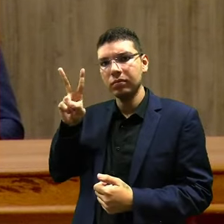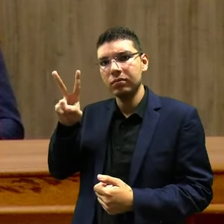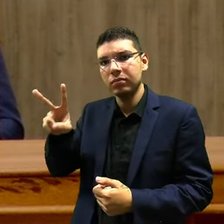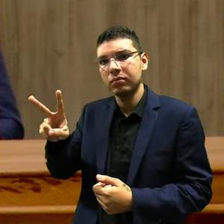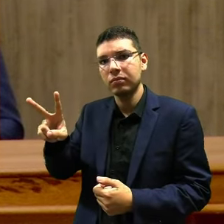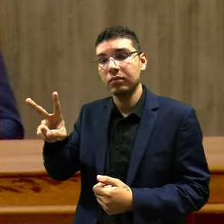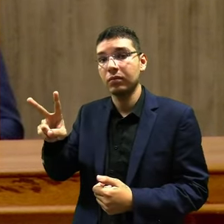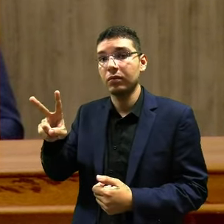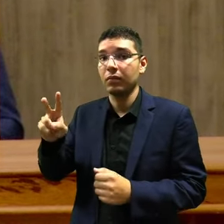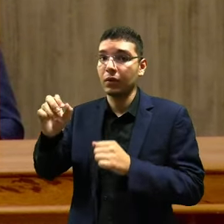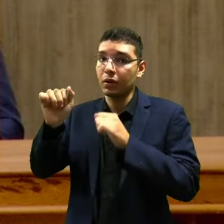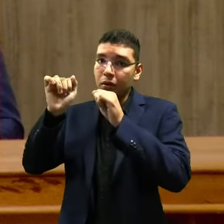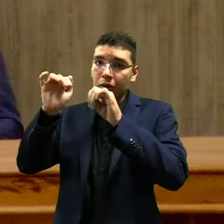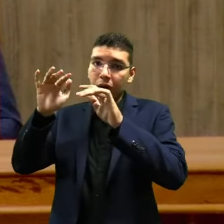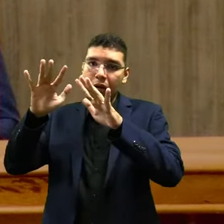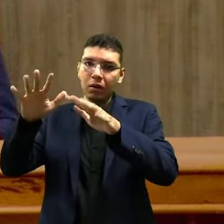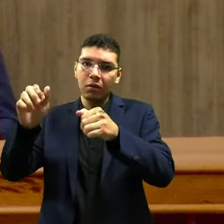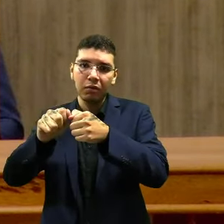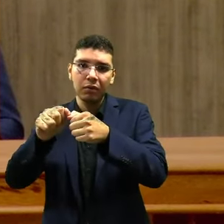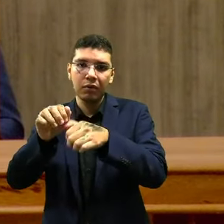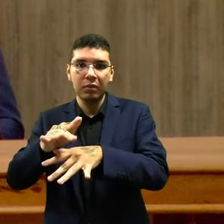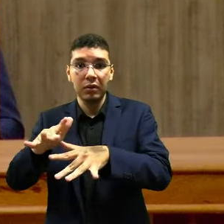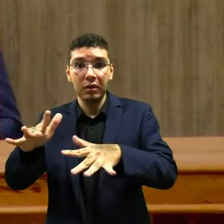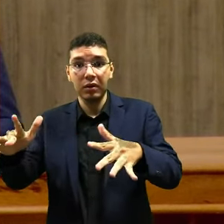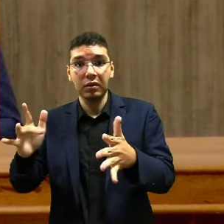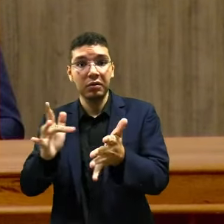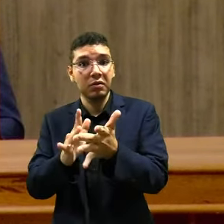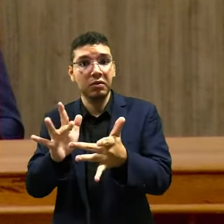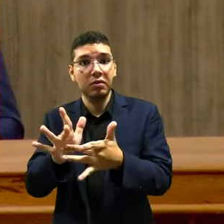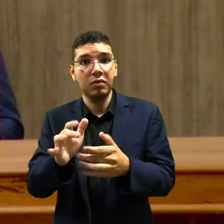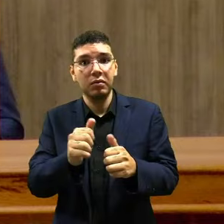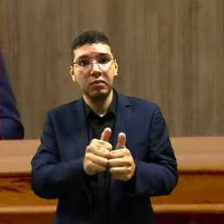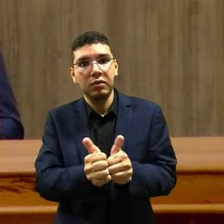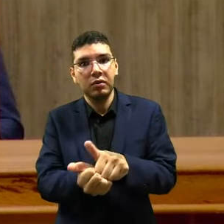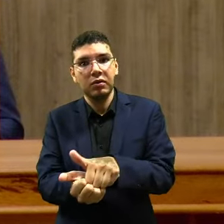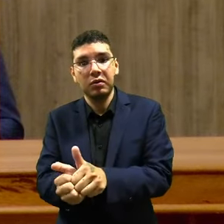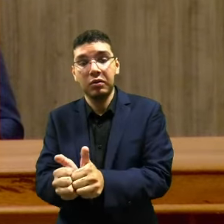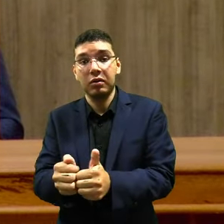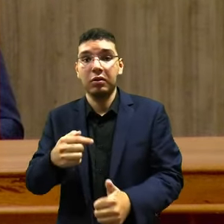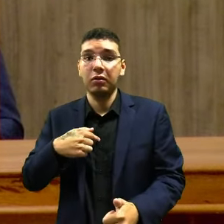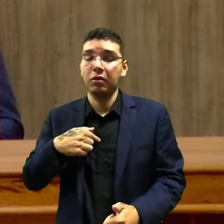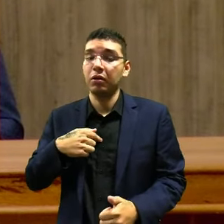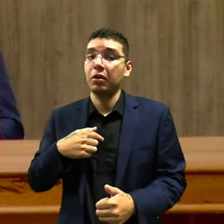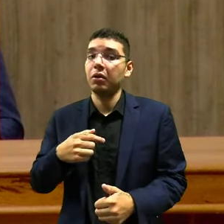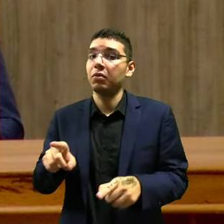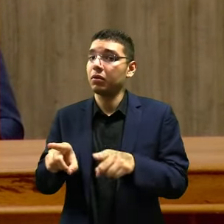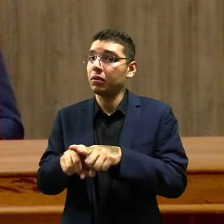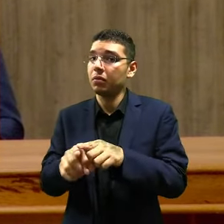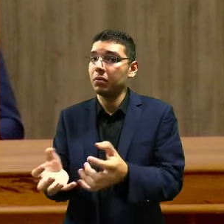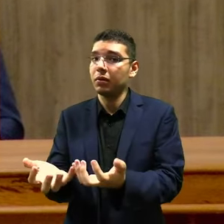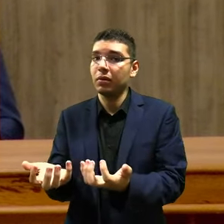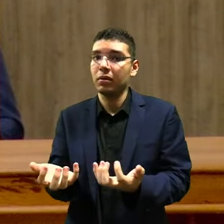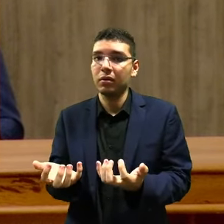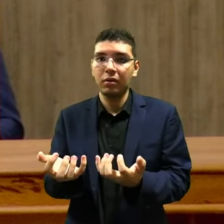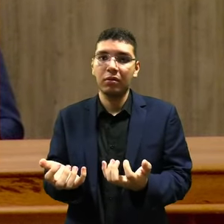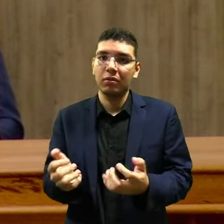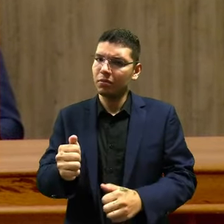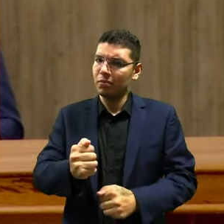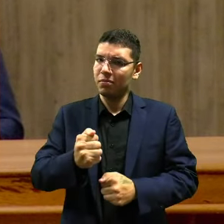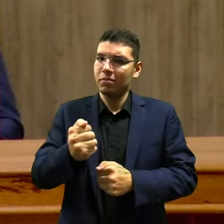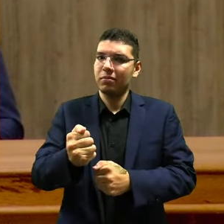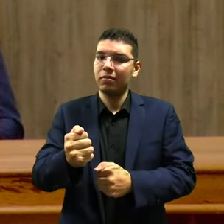as mãos e Jesus batizando Ele olhou e disse eu também quero esse esse